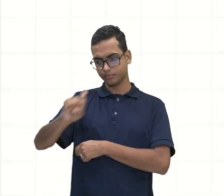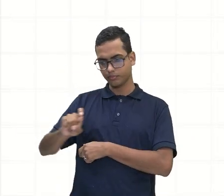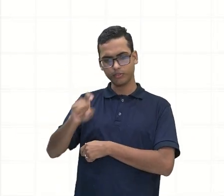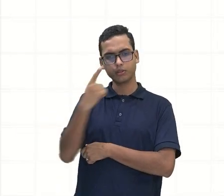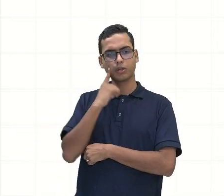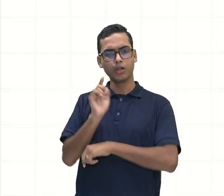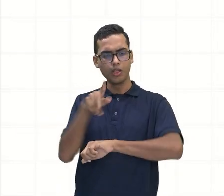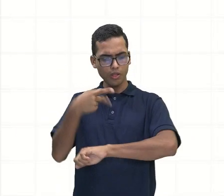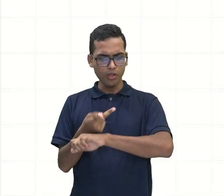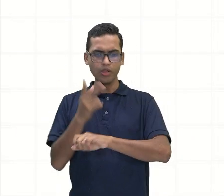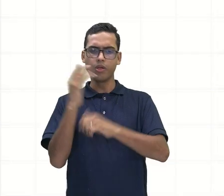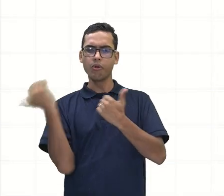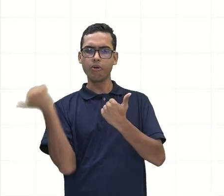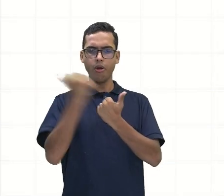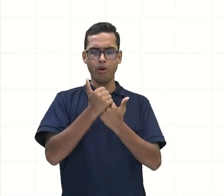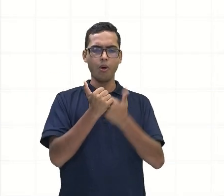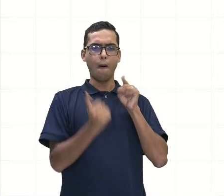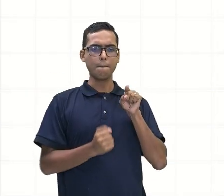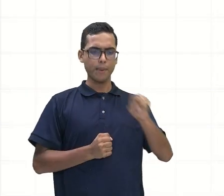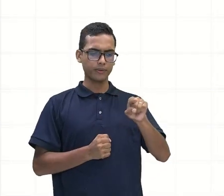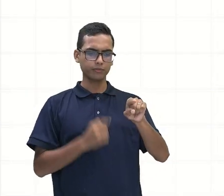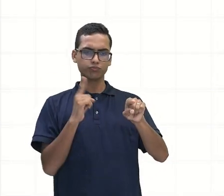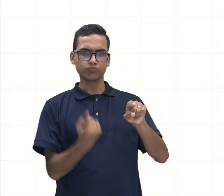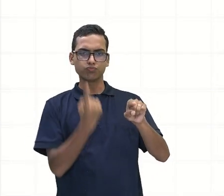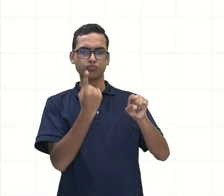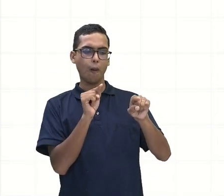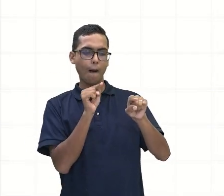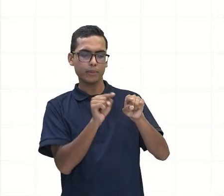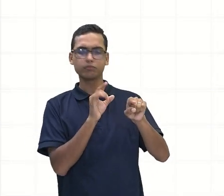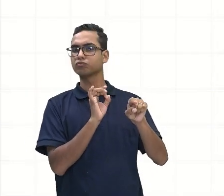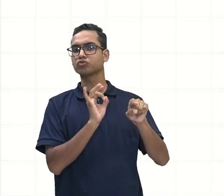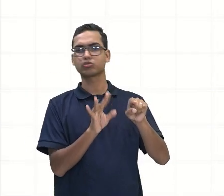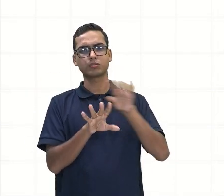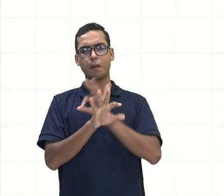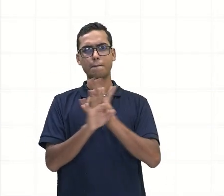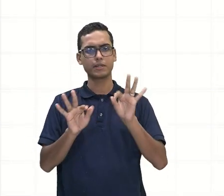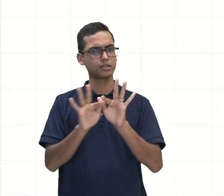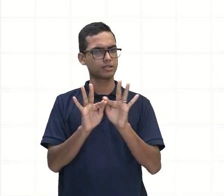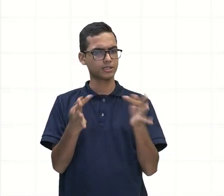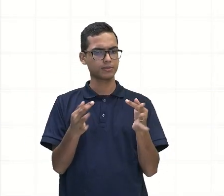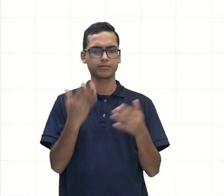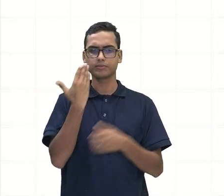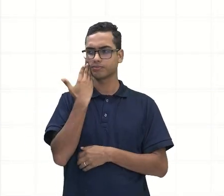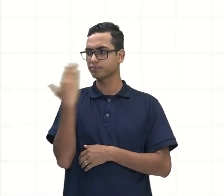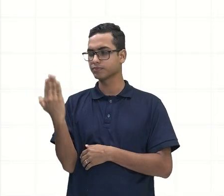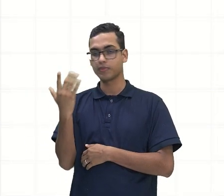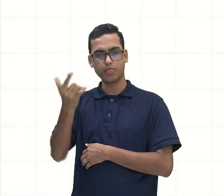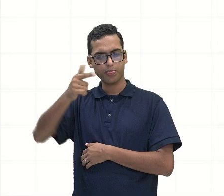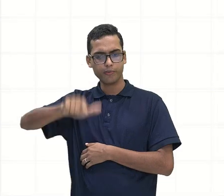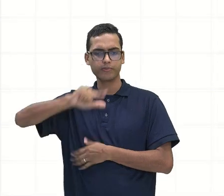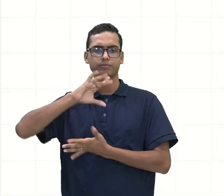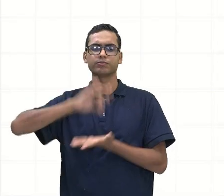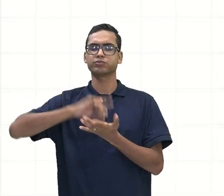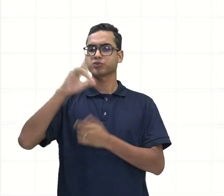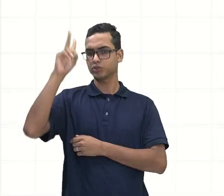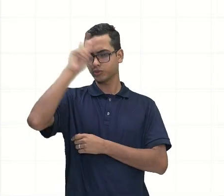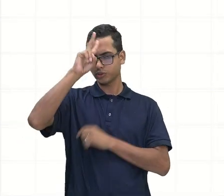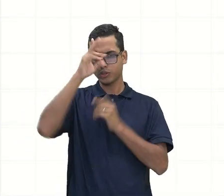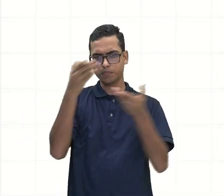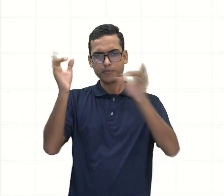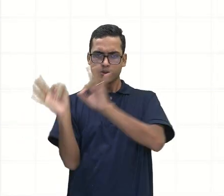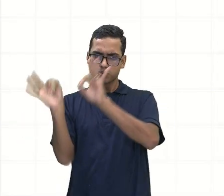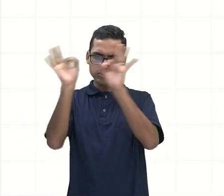começar a trabalhar simplesmente com o ponto, tá bom? E aí, novamente, vamos só dar uma recapitulada aqui